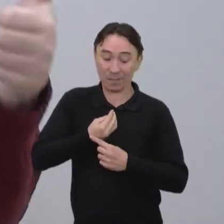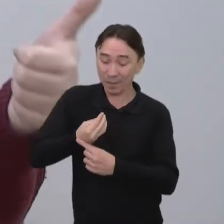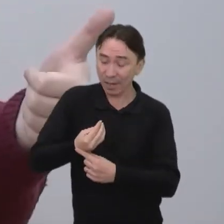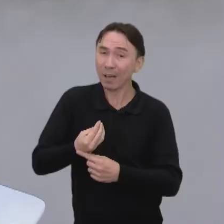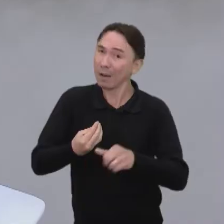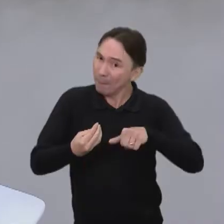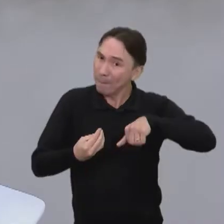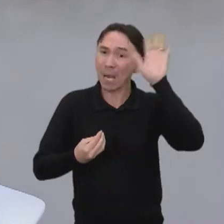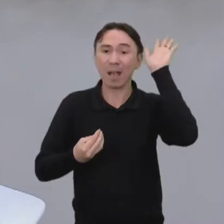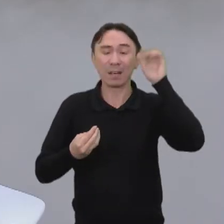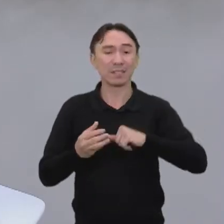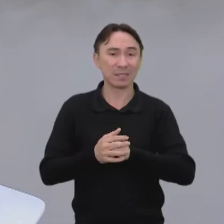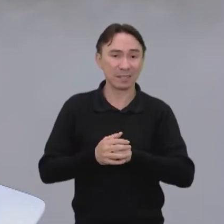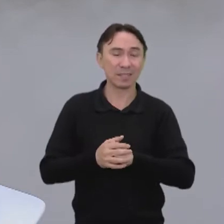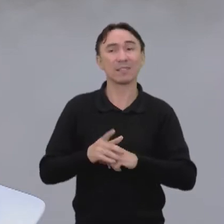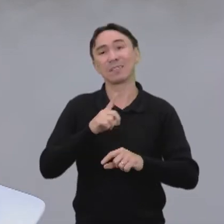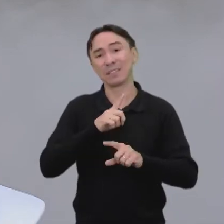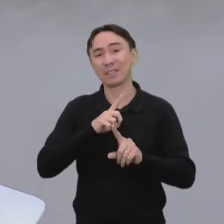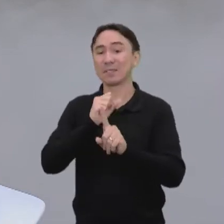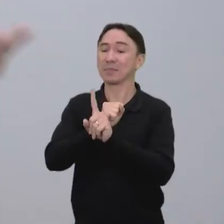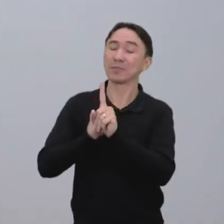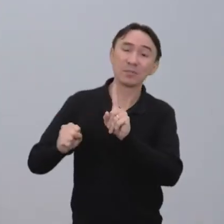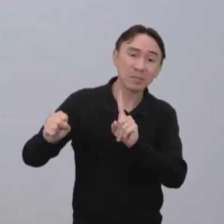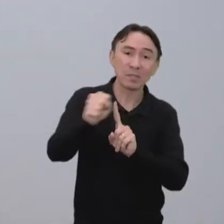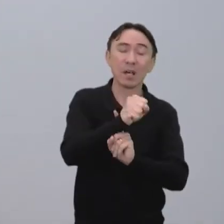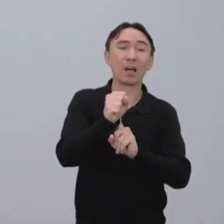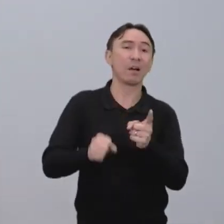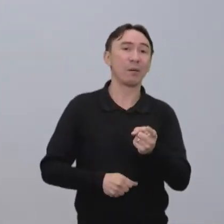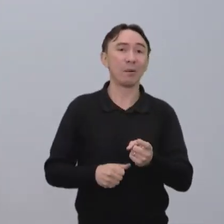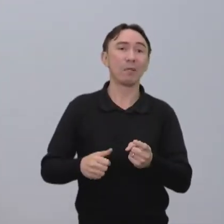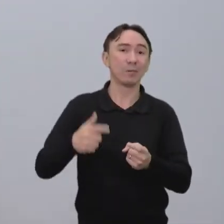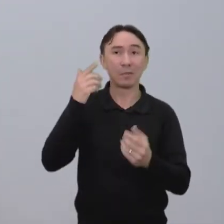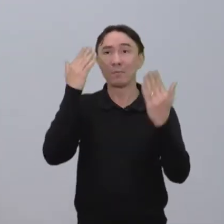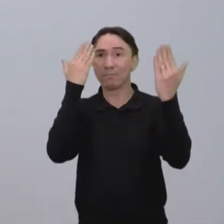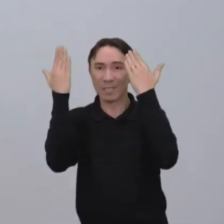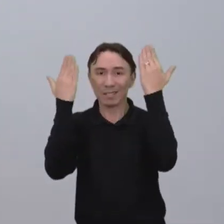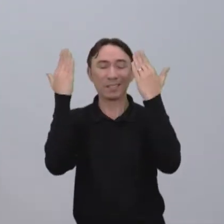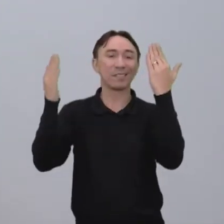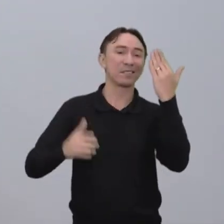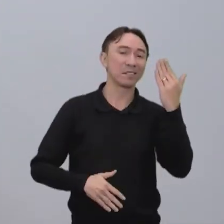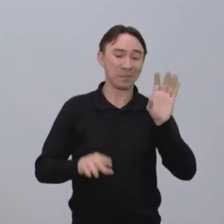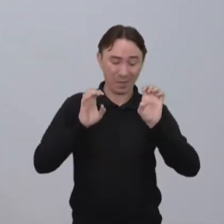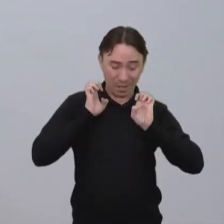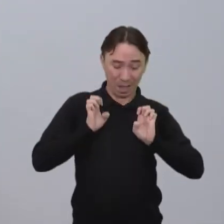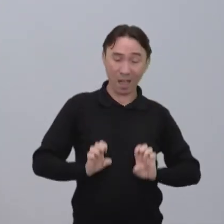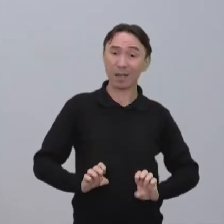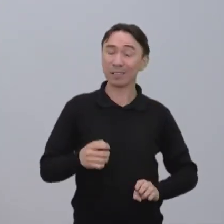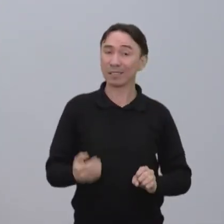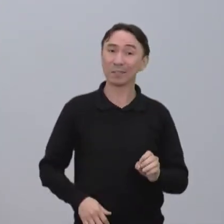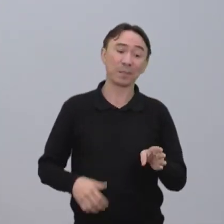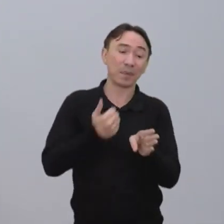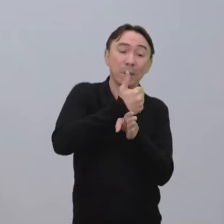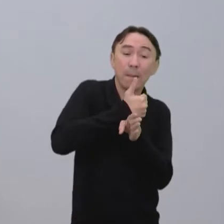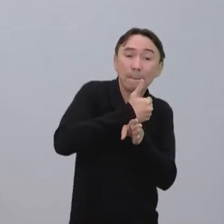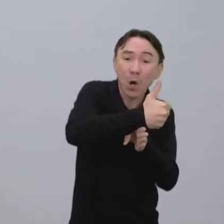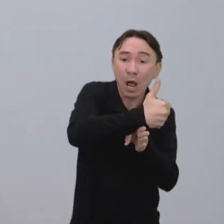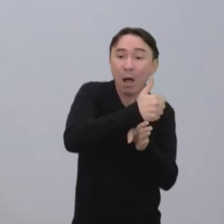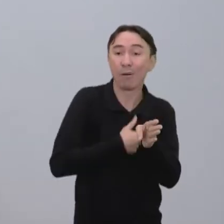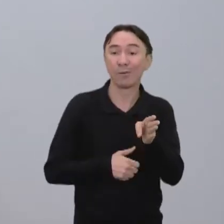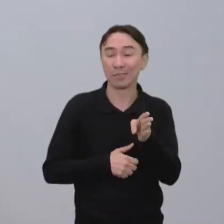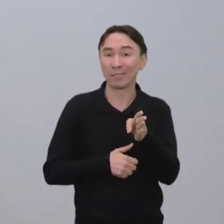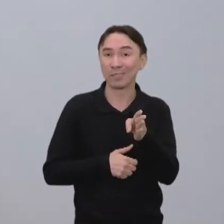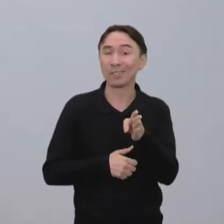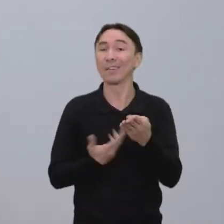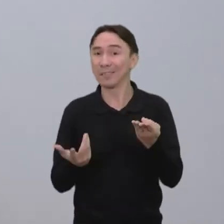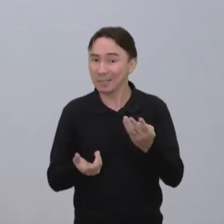questões sociais, psíquicas, morais, éticas. E aí eu acho que esse é um convite, entender a palavra bios